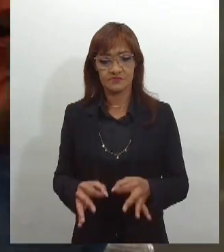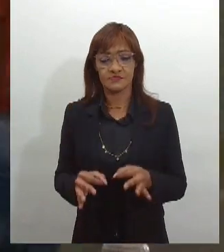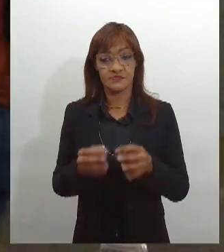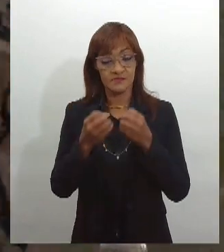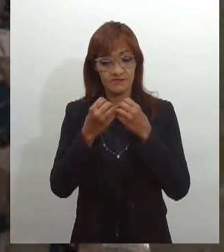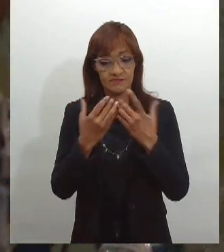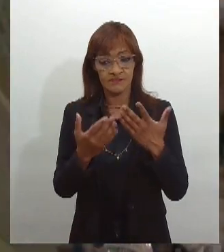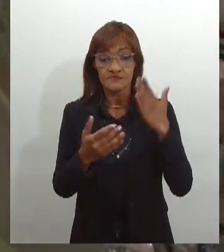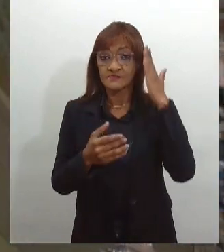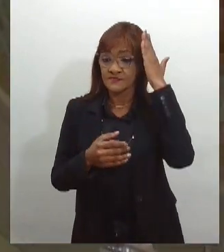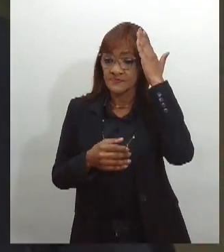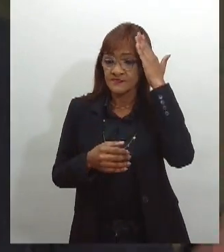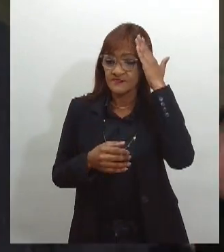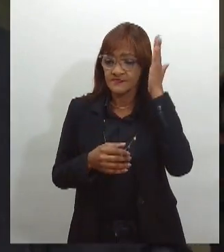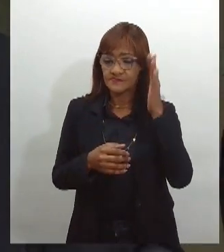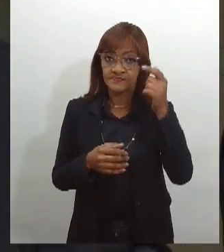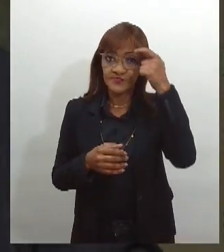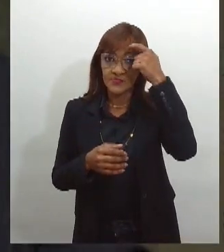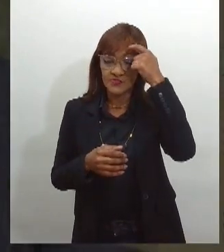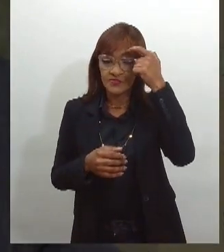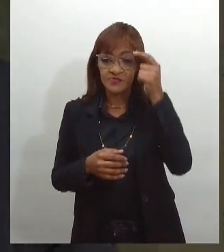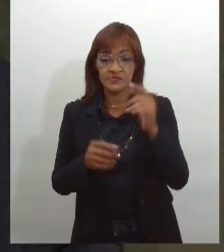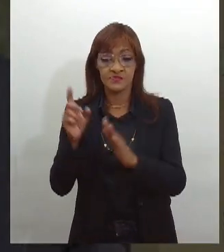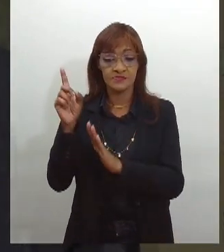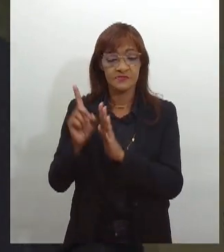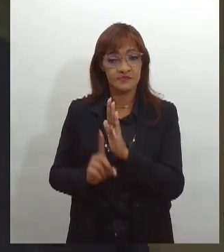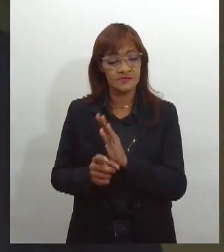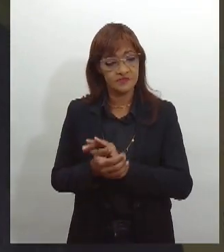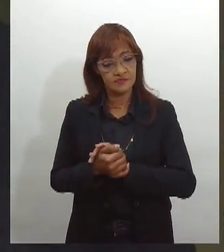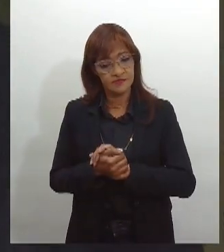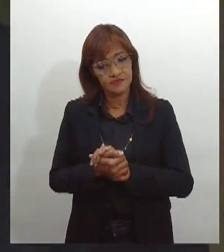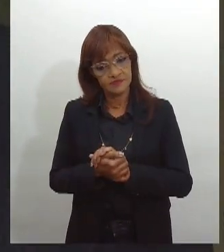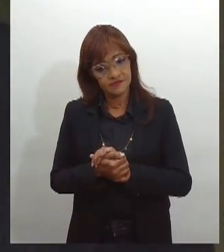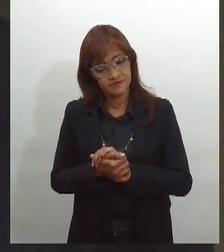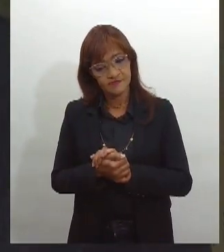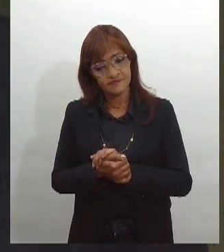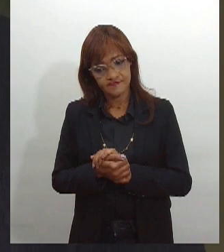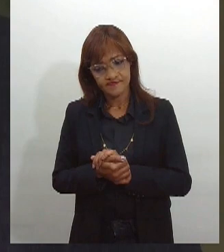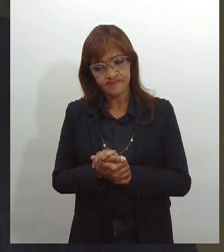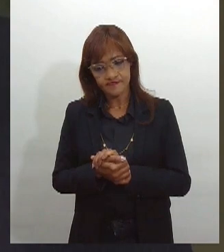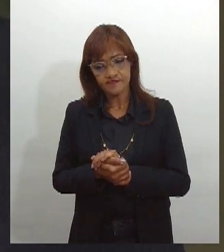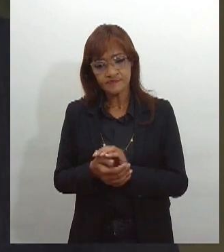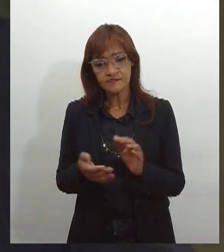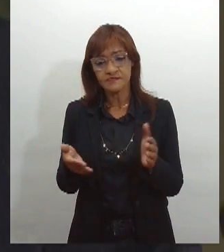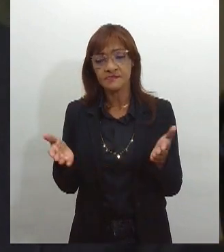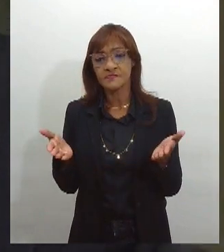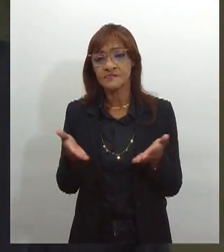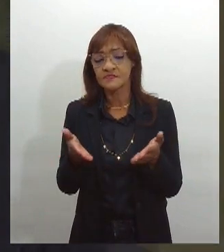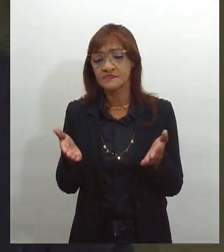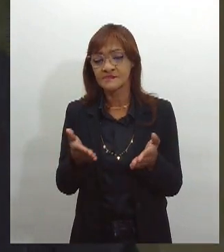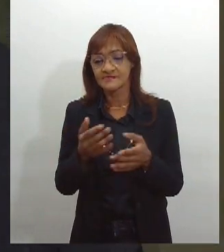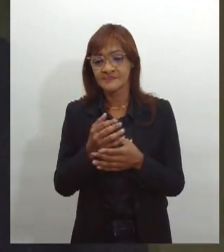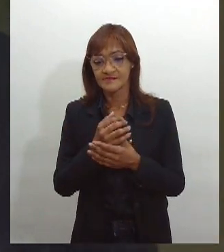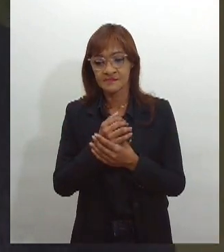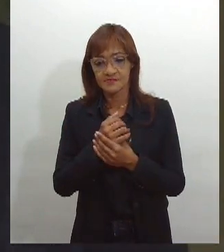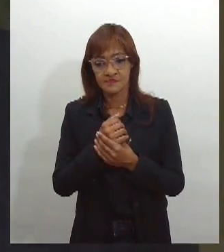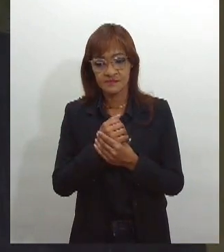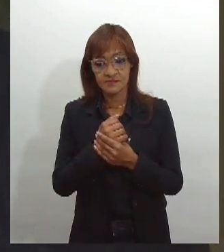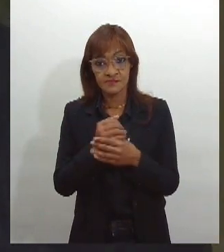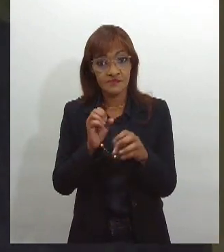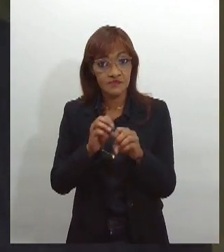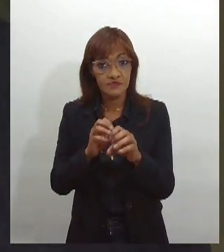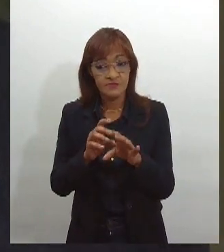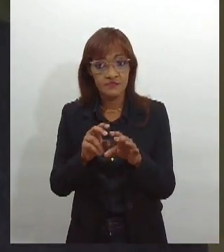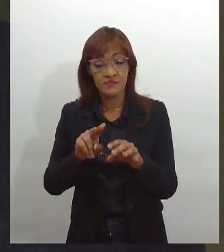seus direitos e deveres. Ou se ensina agora para colhermos os frutos amanhã, ou deixaremos como está. E